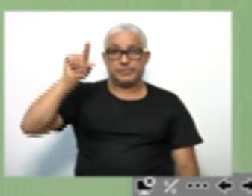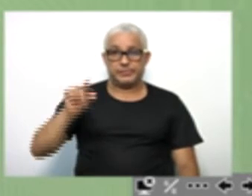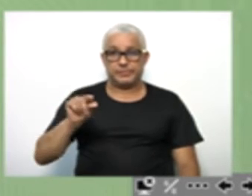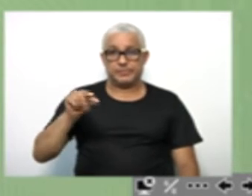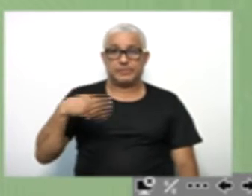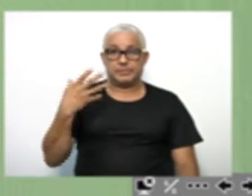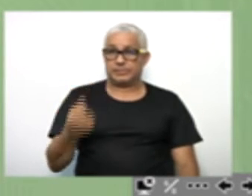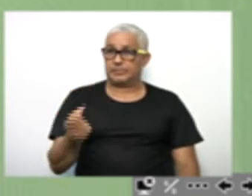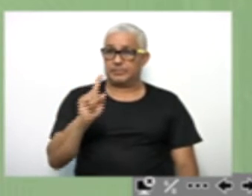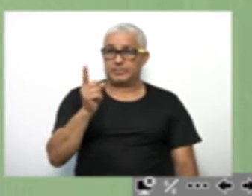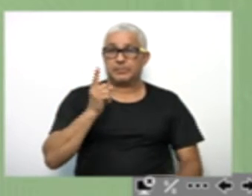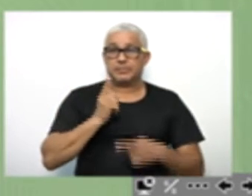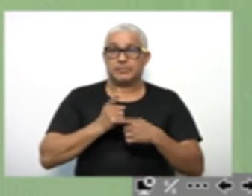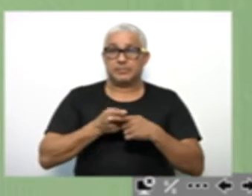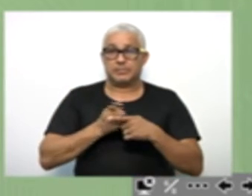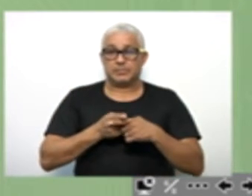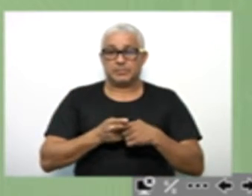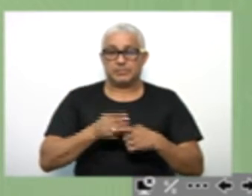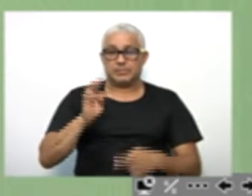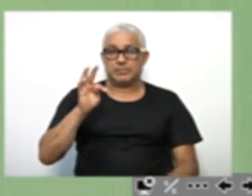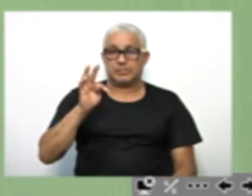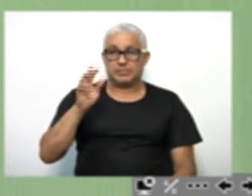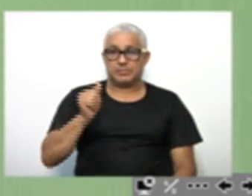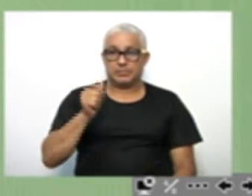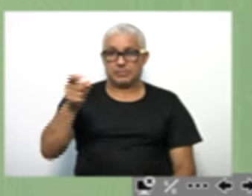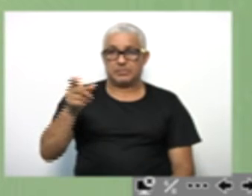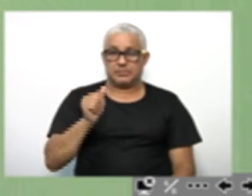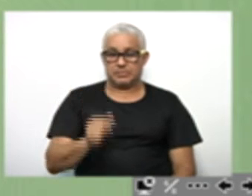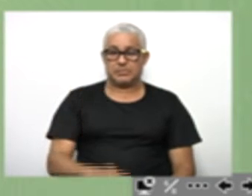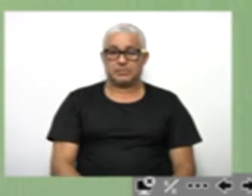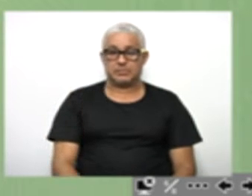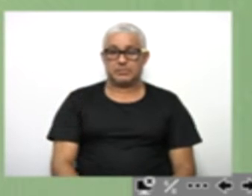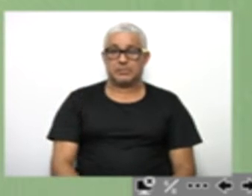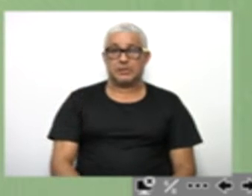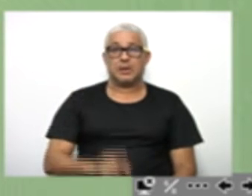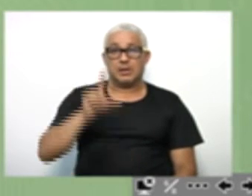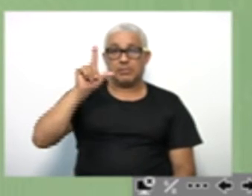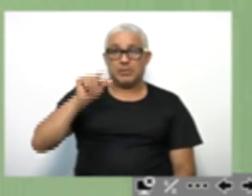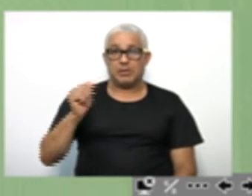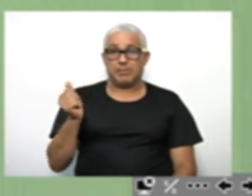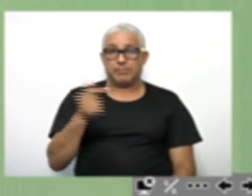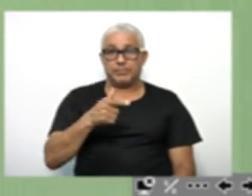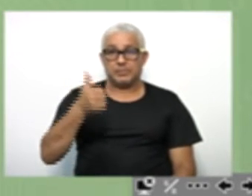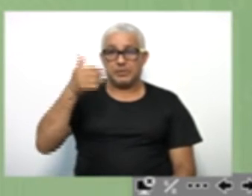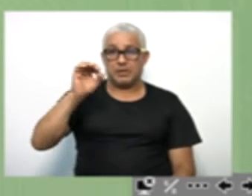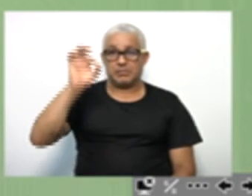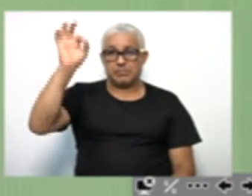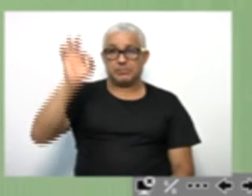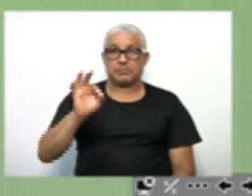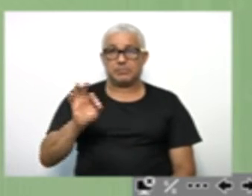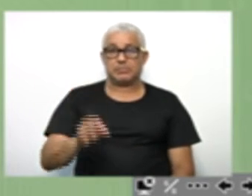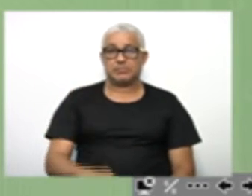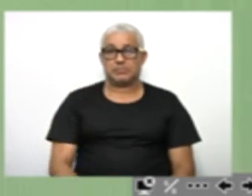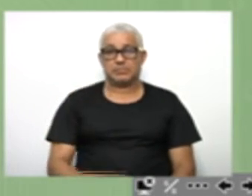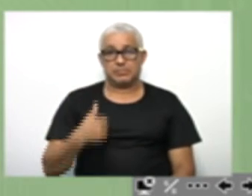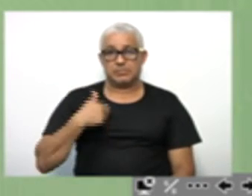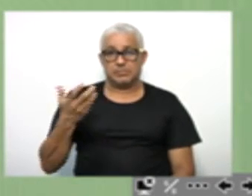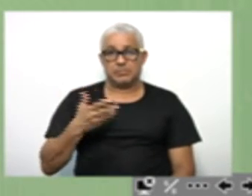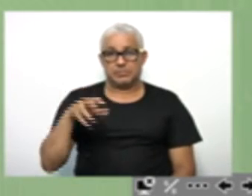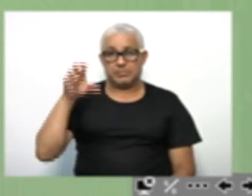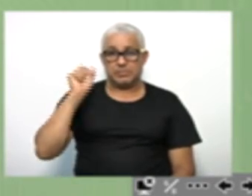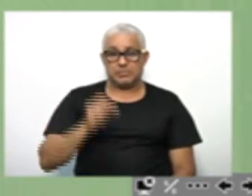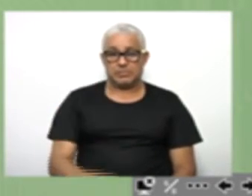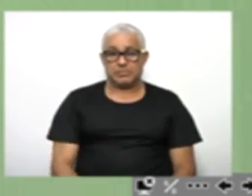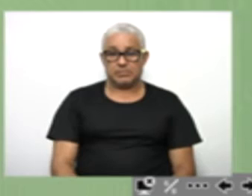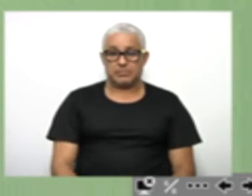aceitar, porque a minha taxa interna de retorno é menor do que eu espero ganhar. Ótimo.